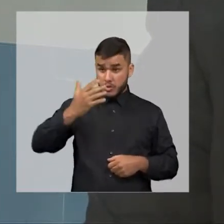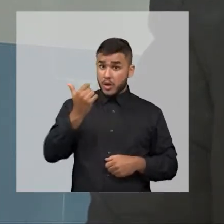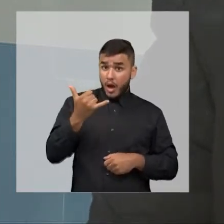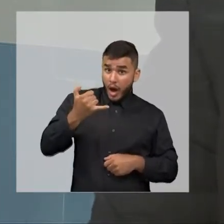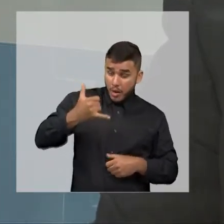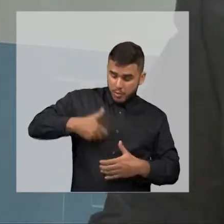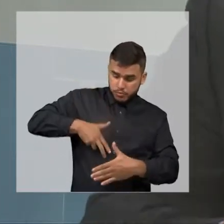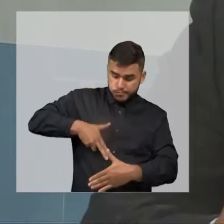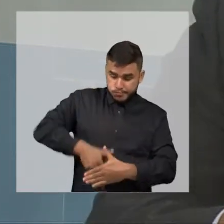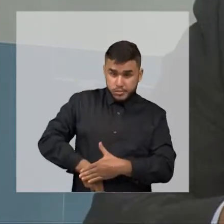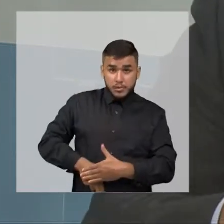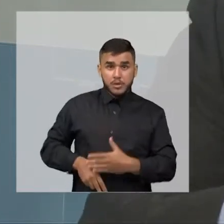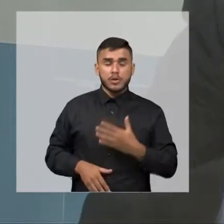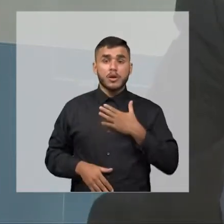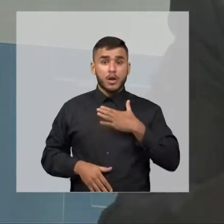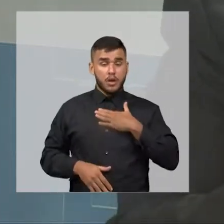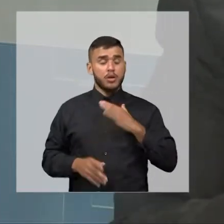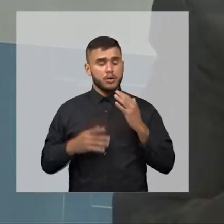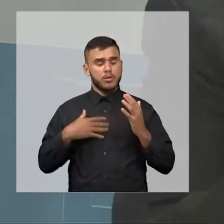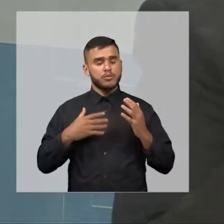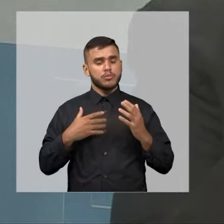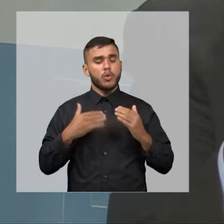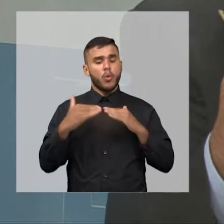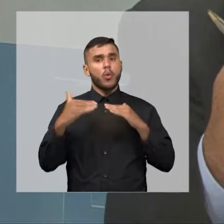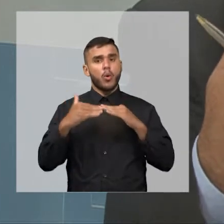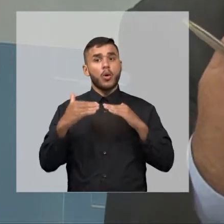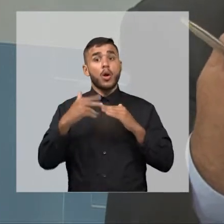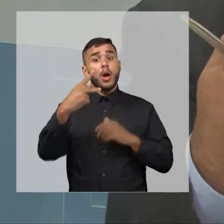posse dá ao cidadão, por exemplo, eu sou a favor da posse.